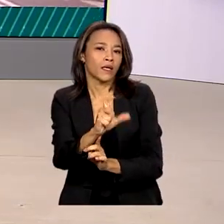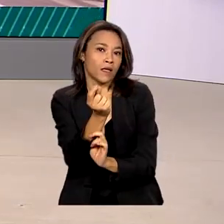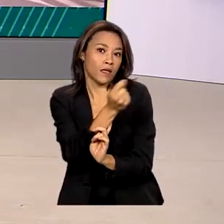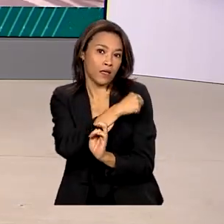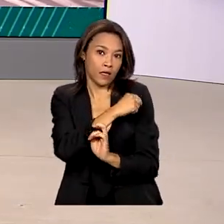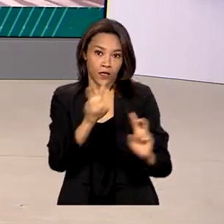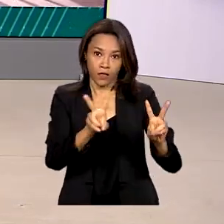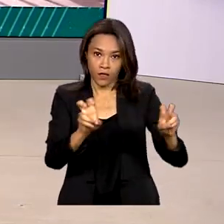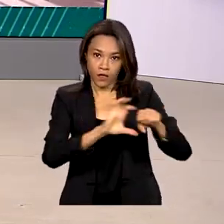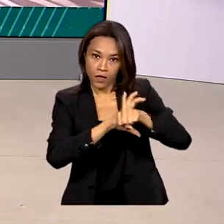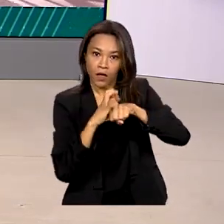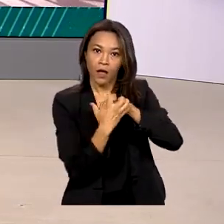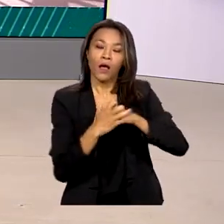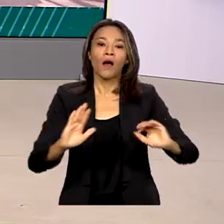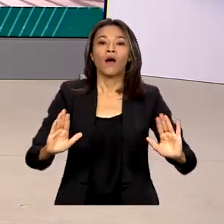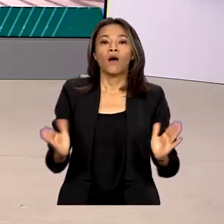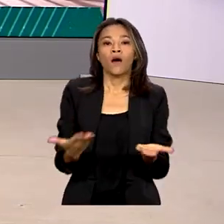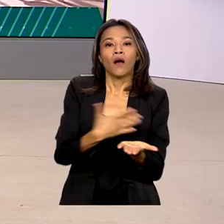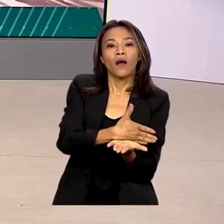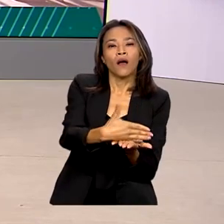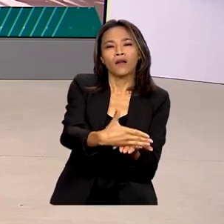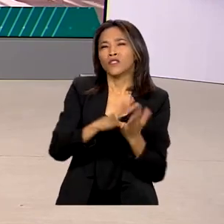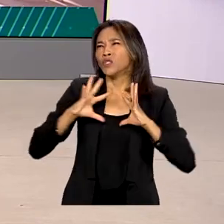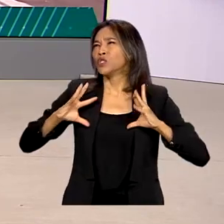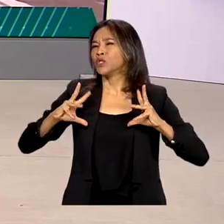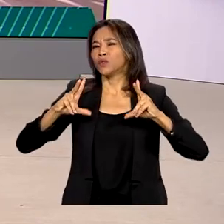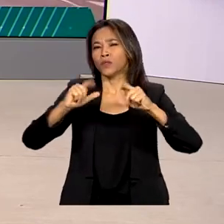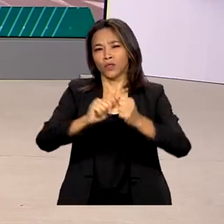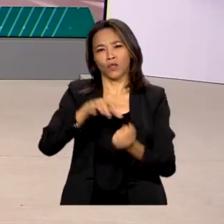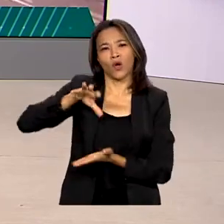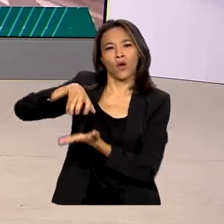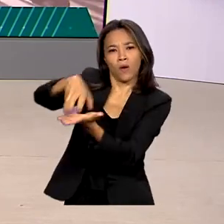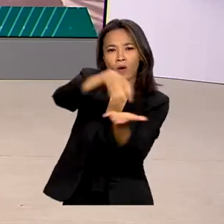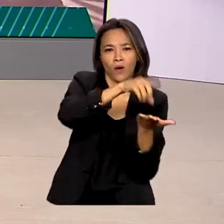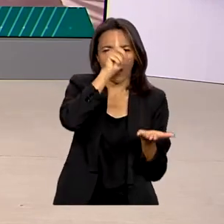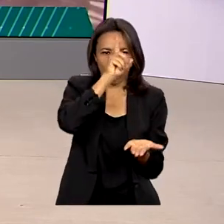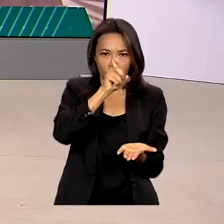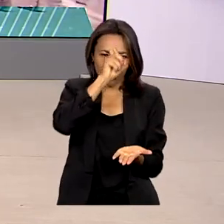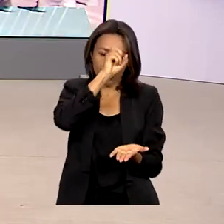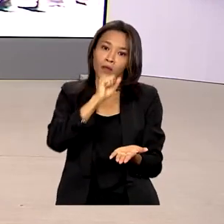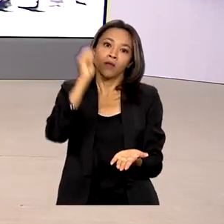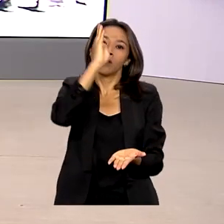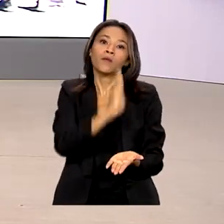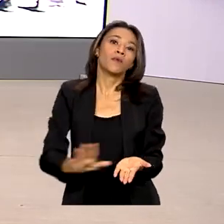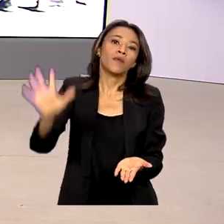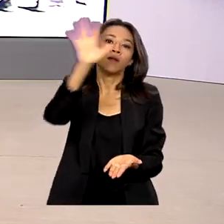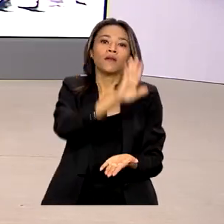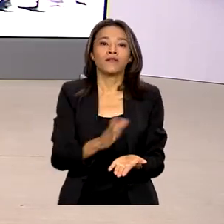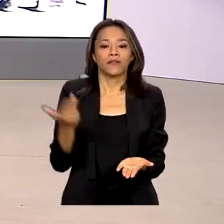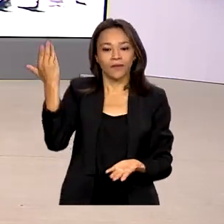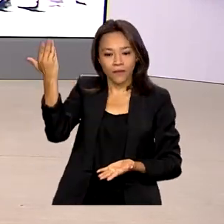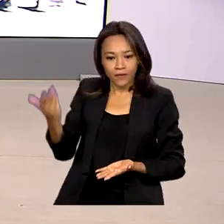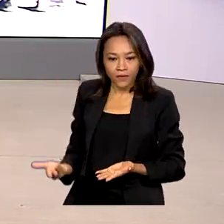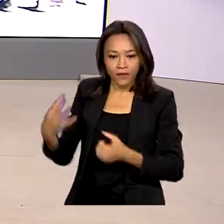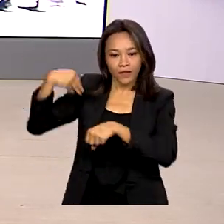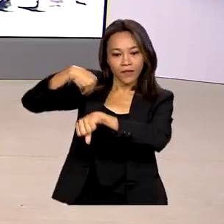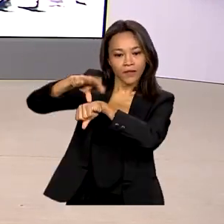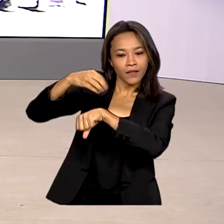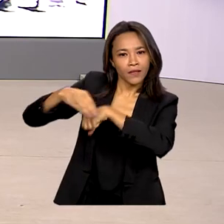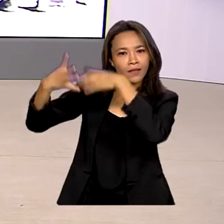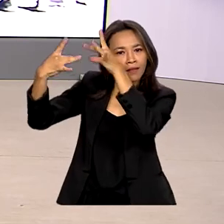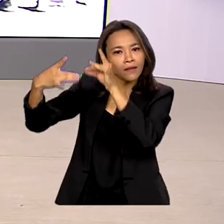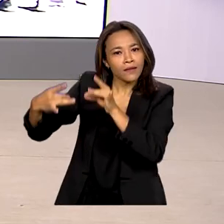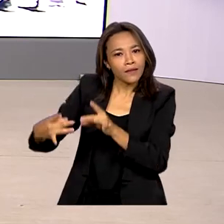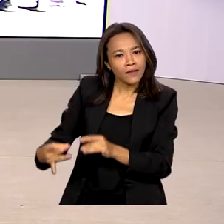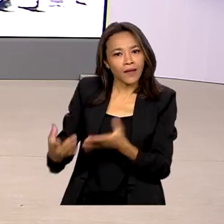covid-19 começa hoje em todas as unidades básicas de saúde do país o repórter Glauco de Queiroz tem os